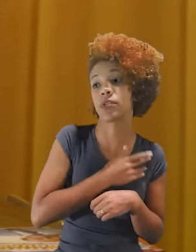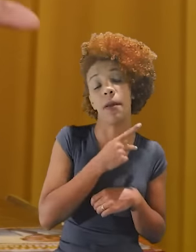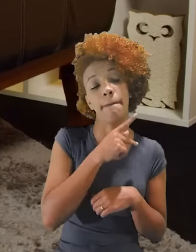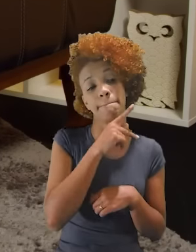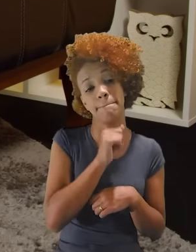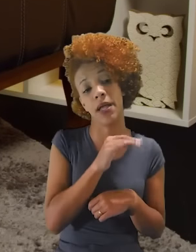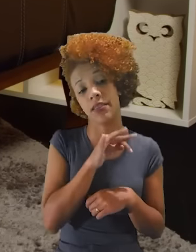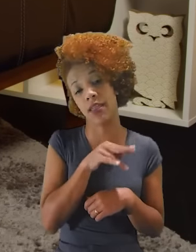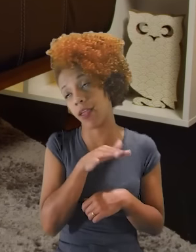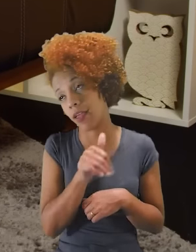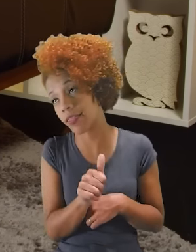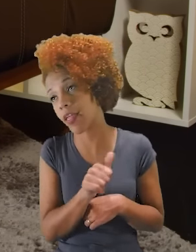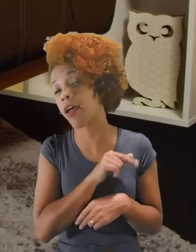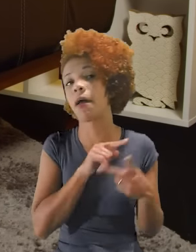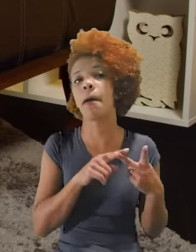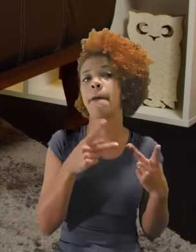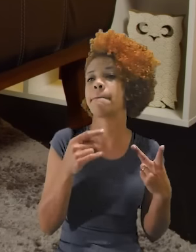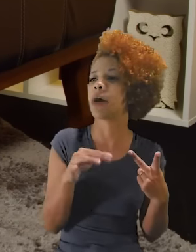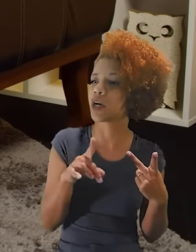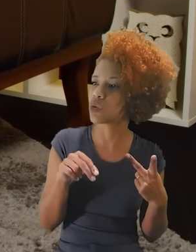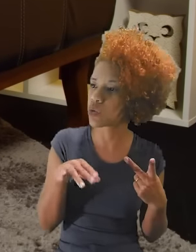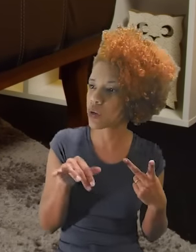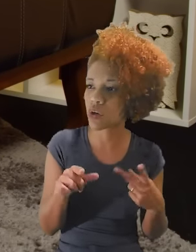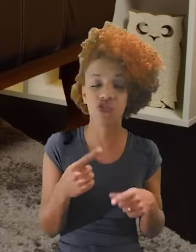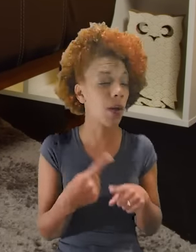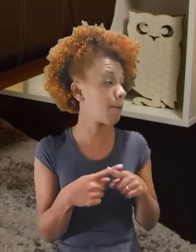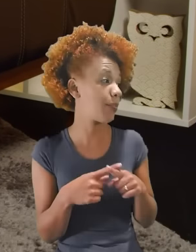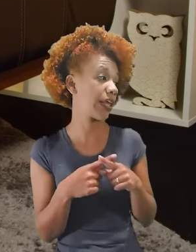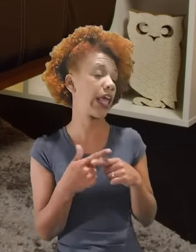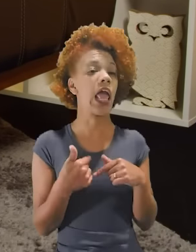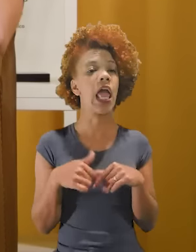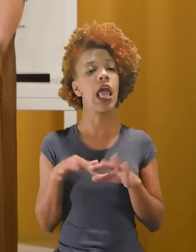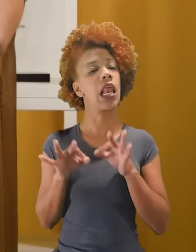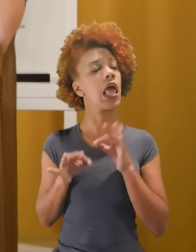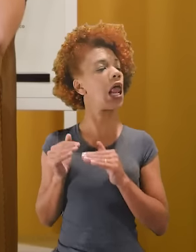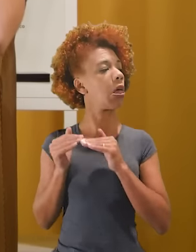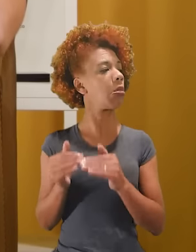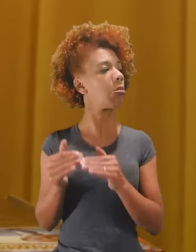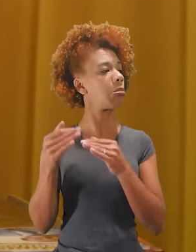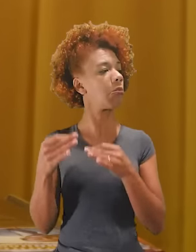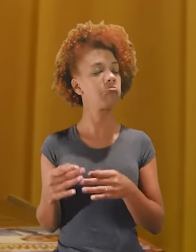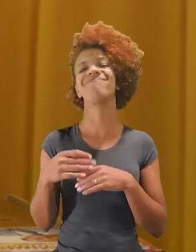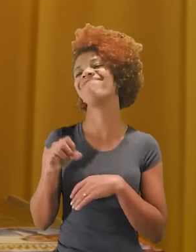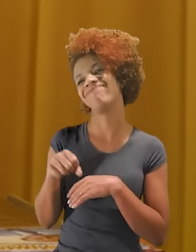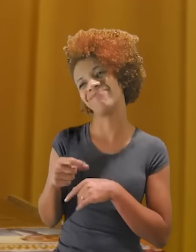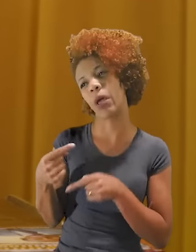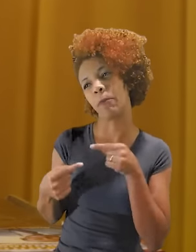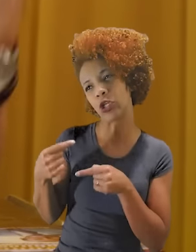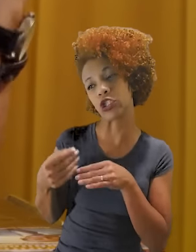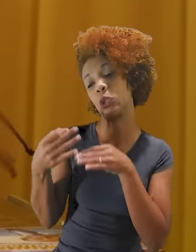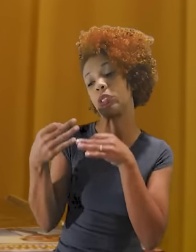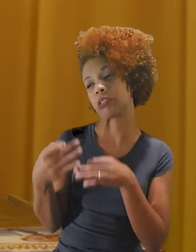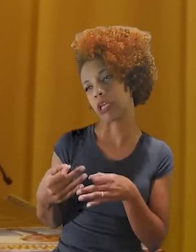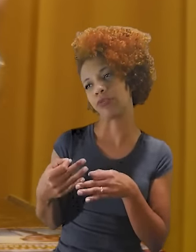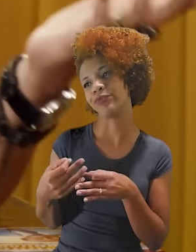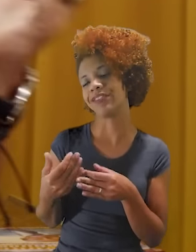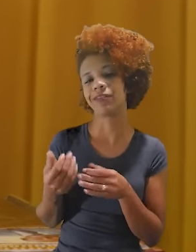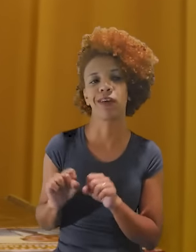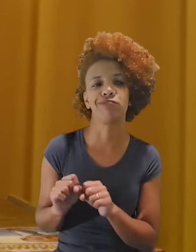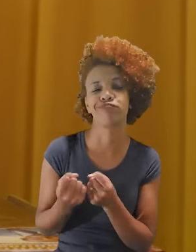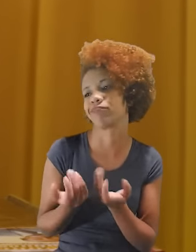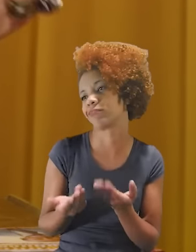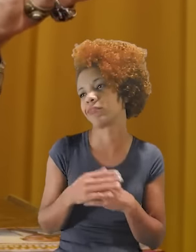Não tem a maldade, gostar, né? Do Pato Dono. Não tem problema. Ele é muito higiênico. Exatamente. Ele é muito politicamente correto. Muito politicamente correto. Muito politicamente correto. Coisa que não era. E